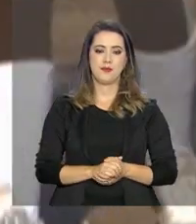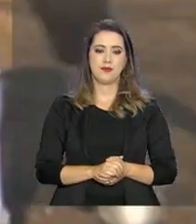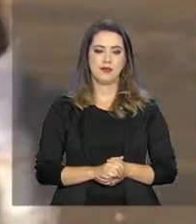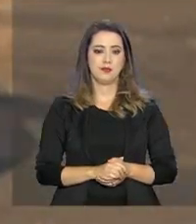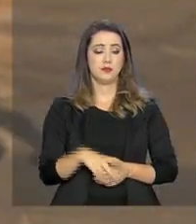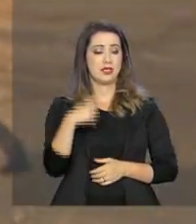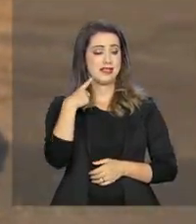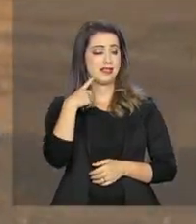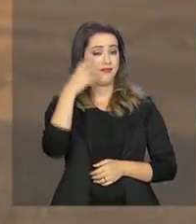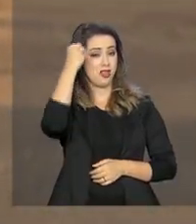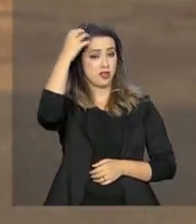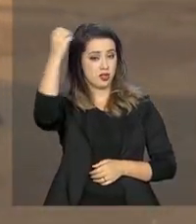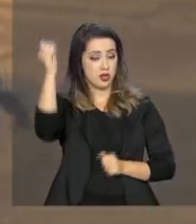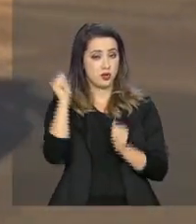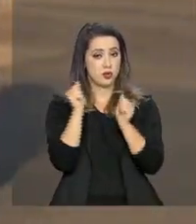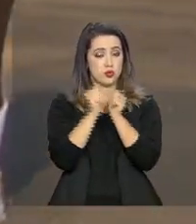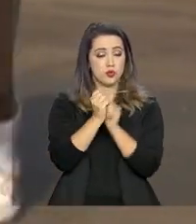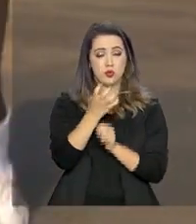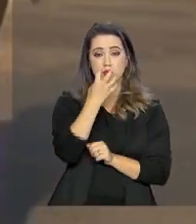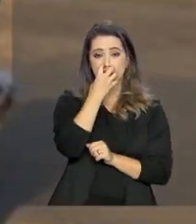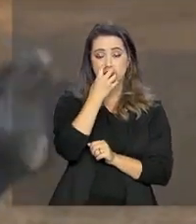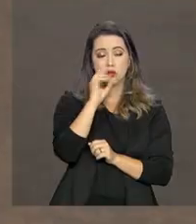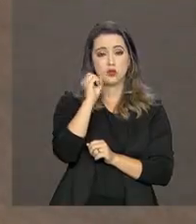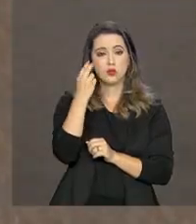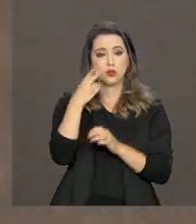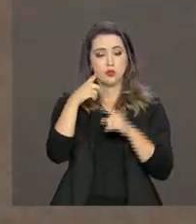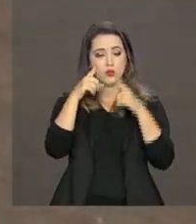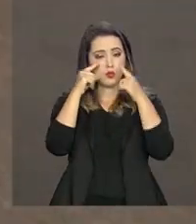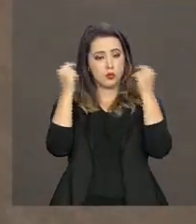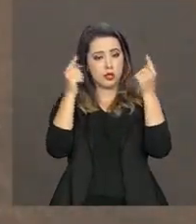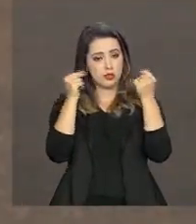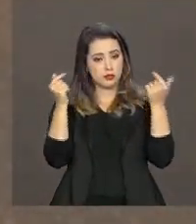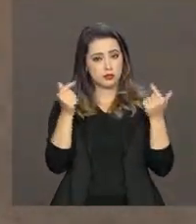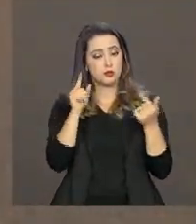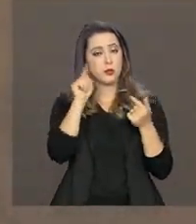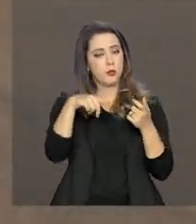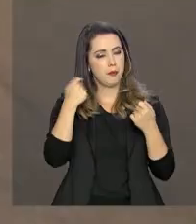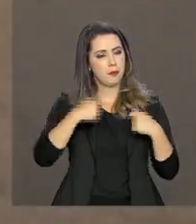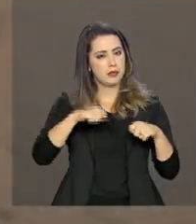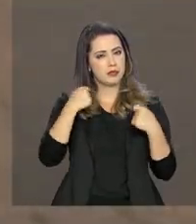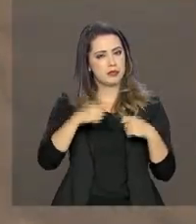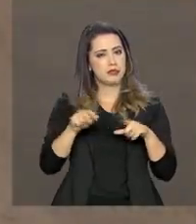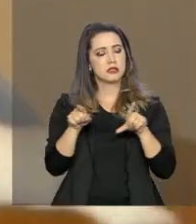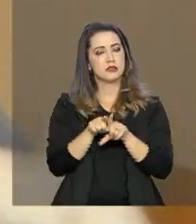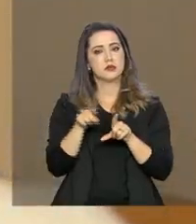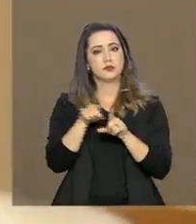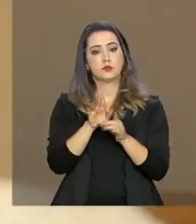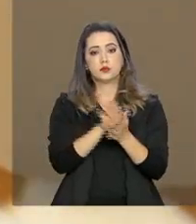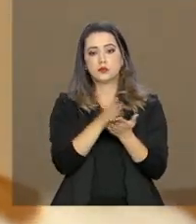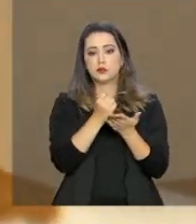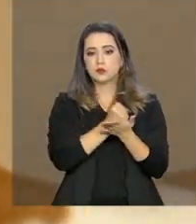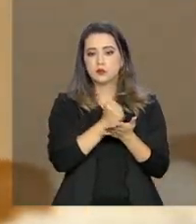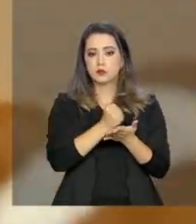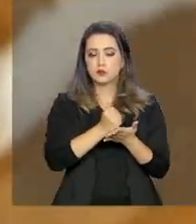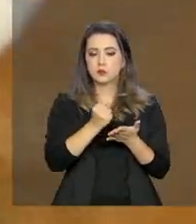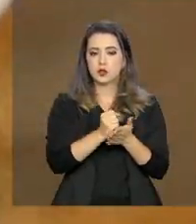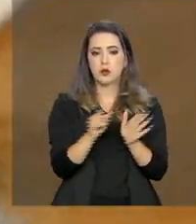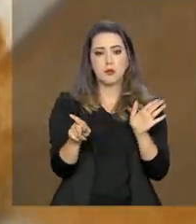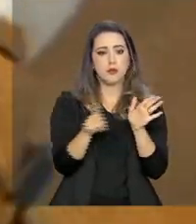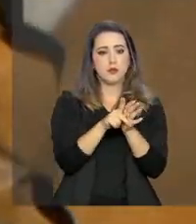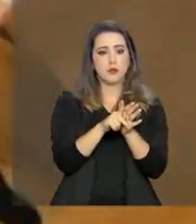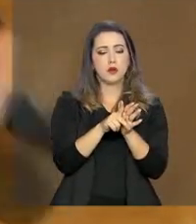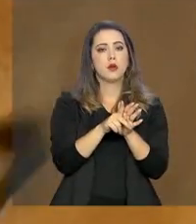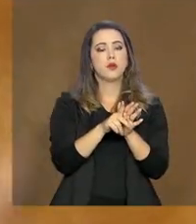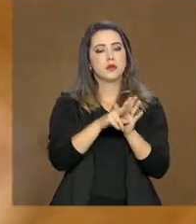sair do país com o cachorro ou gato é preciso emitir um certificado de terminar o internacional cada país tem as próprias regras